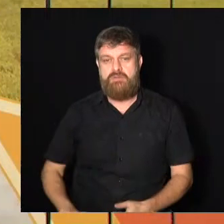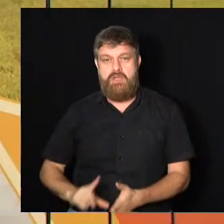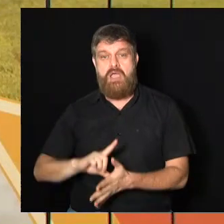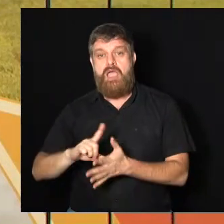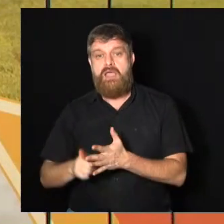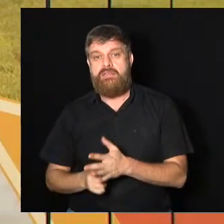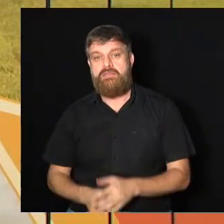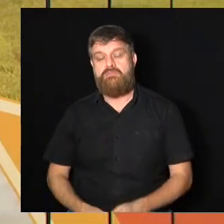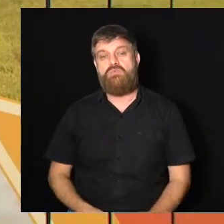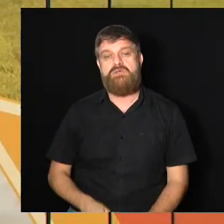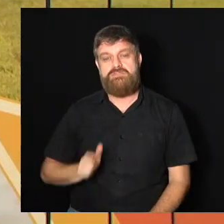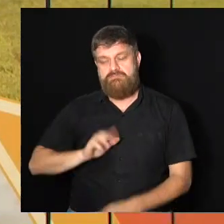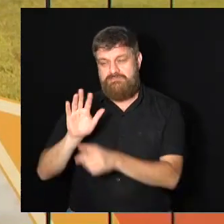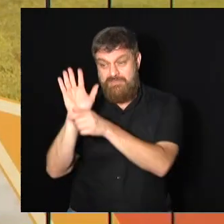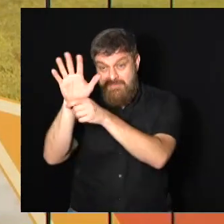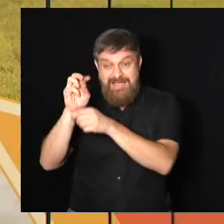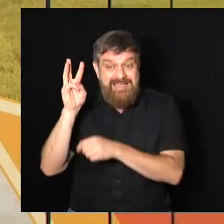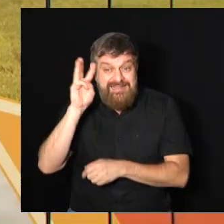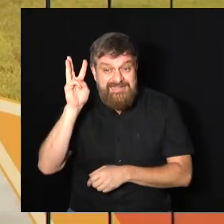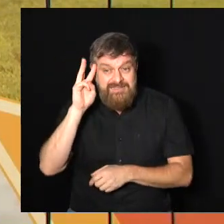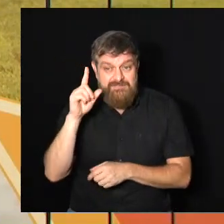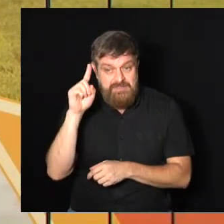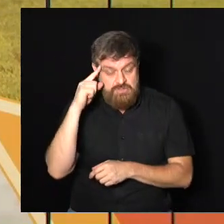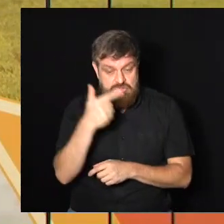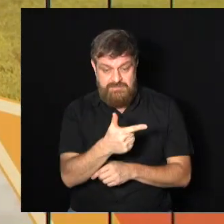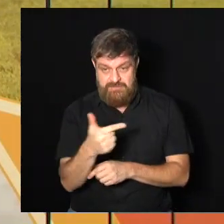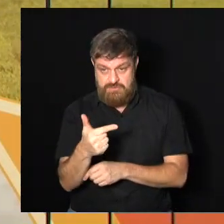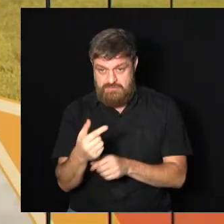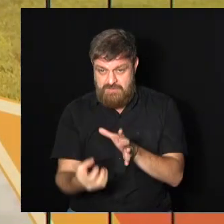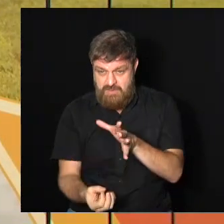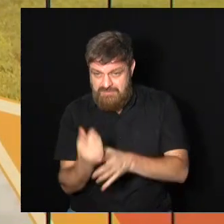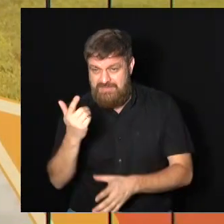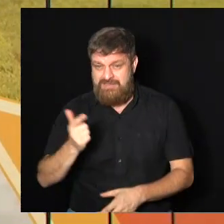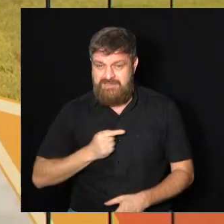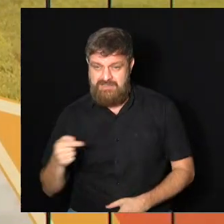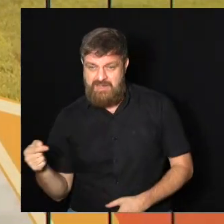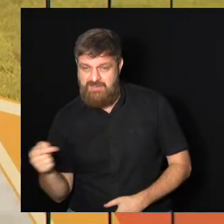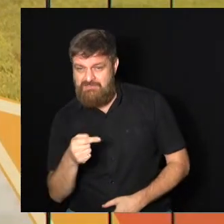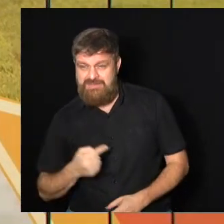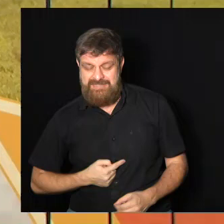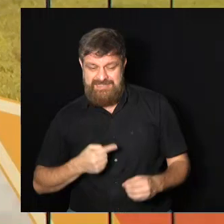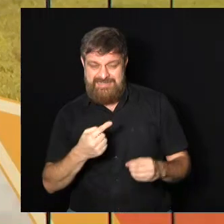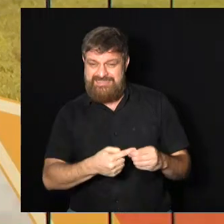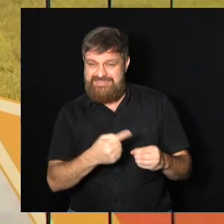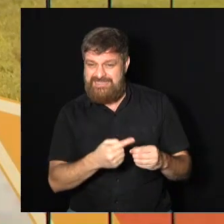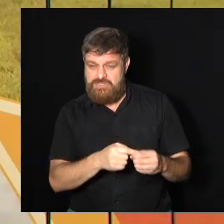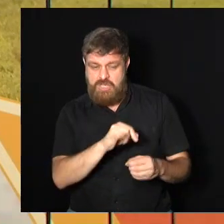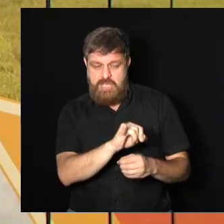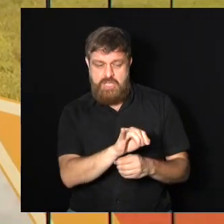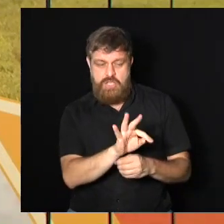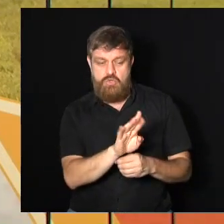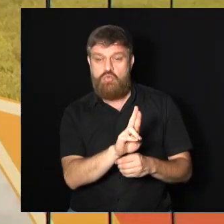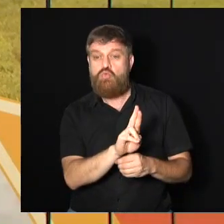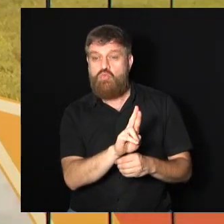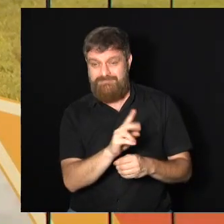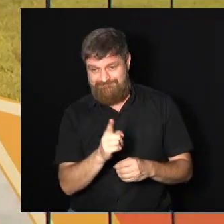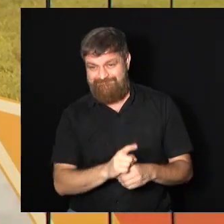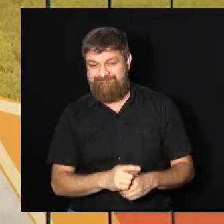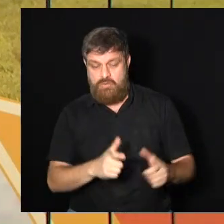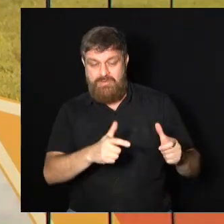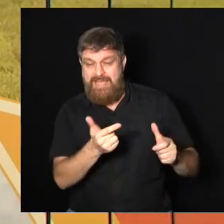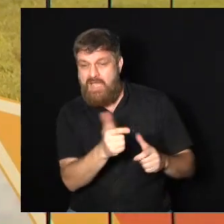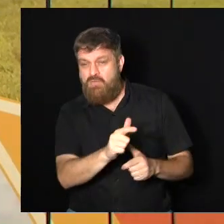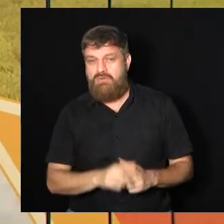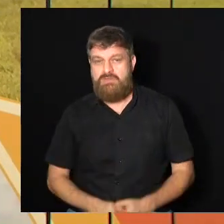jogo acontece na terça-feira, dia 22, contra Ituano, fora de casa, às 7 horas da noite. O